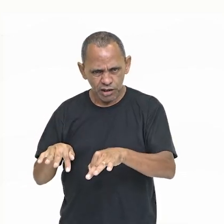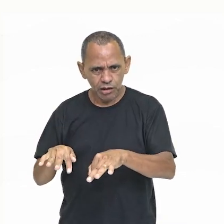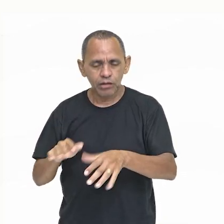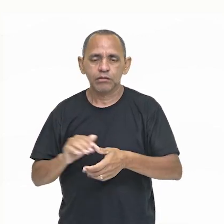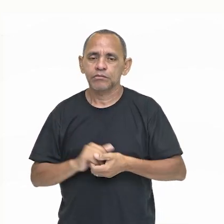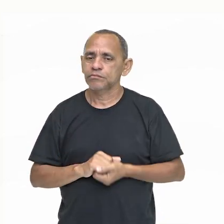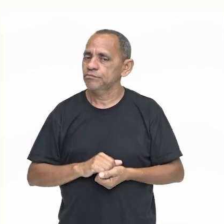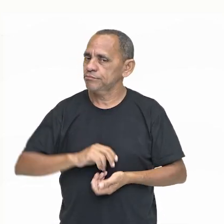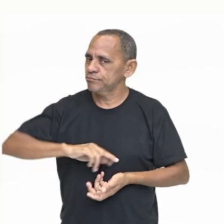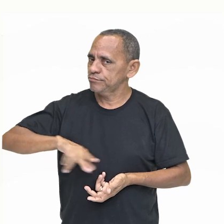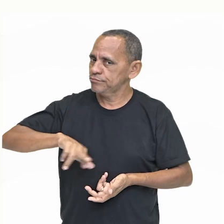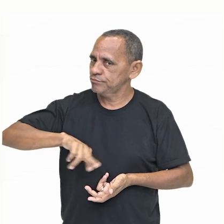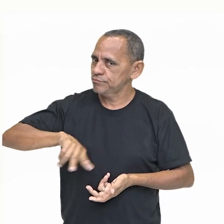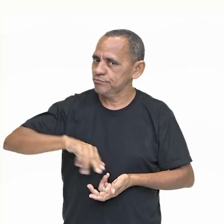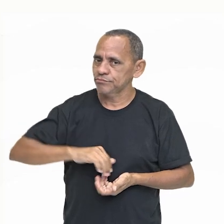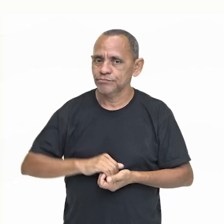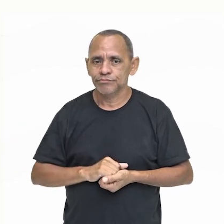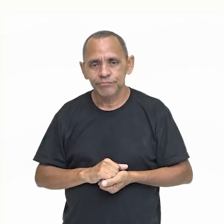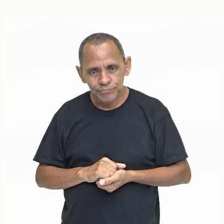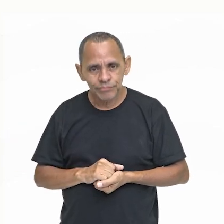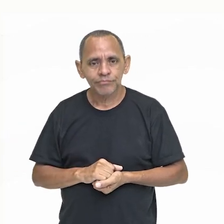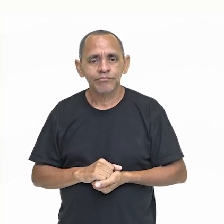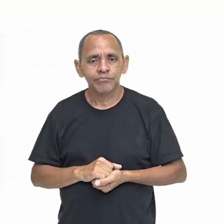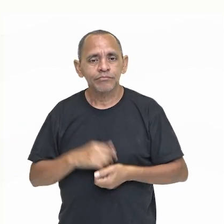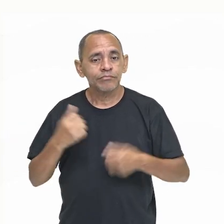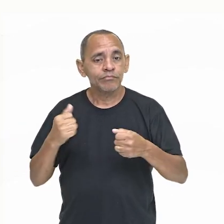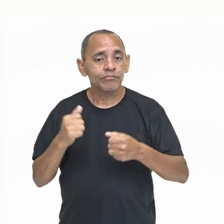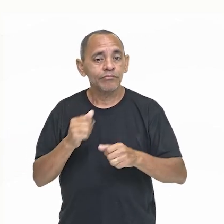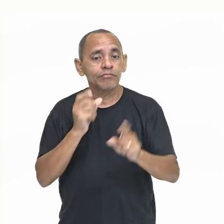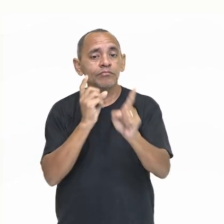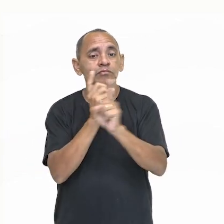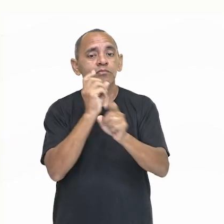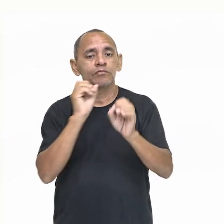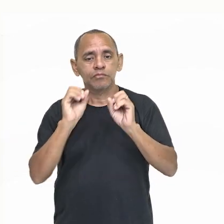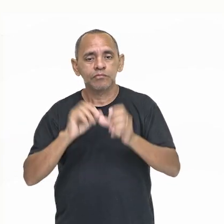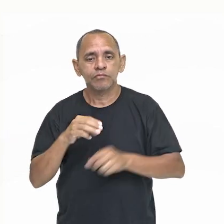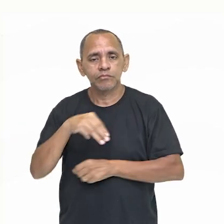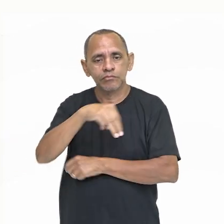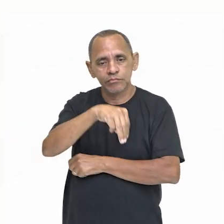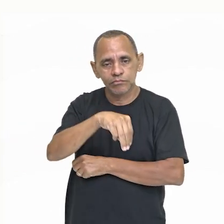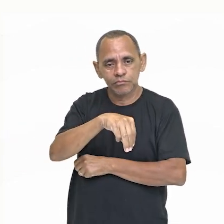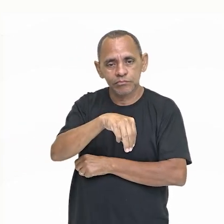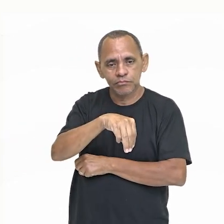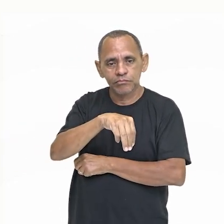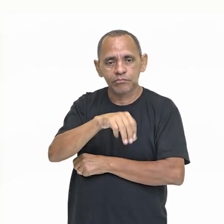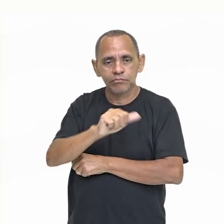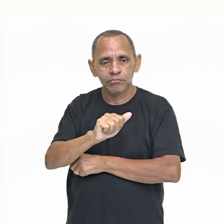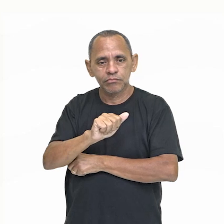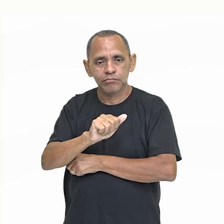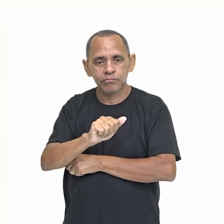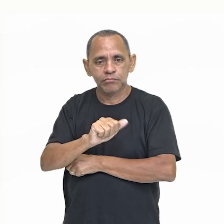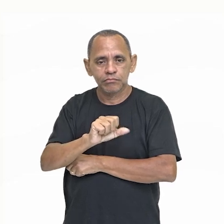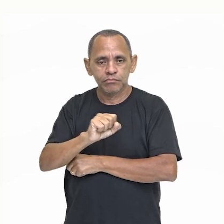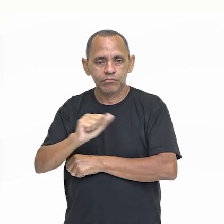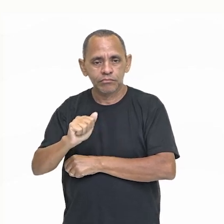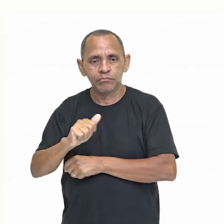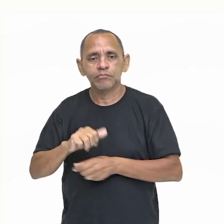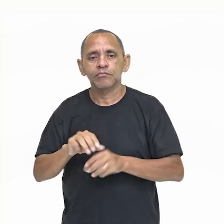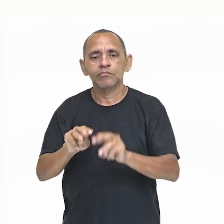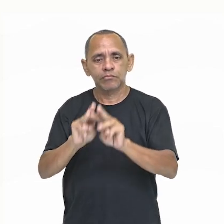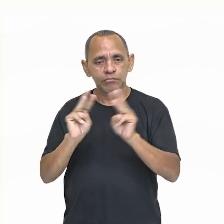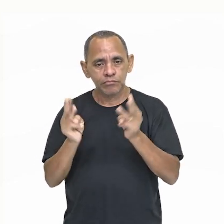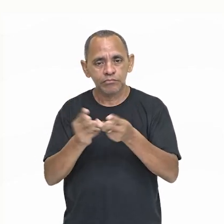a massa. Depois que eu encontrei a aceleração, vejam aí o que vai ocorrer. Nós vamos agora